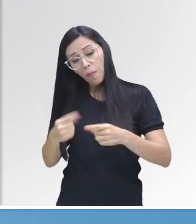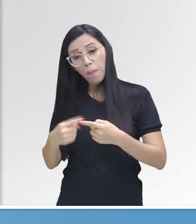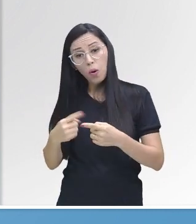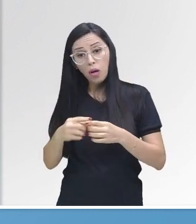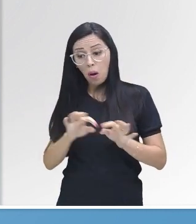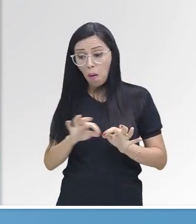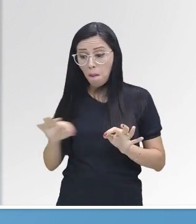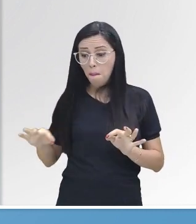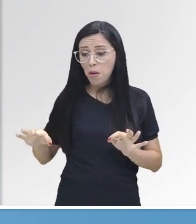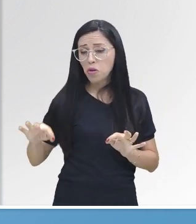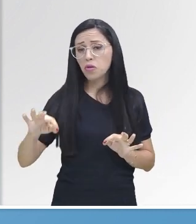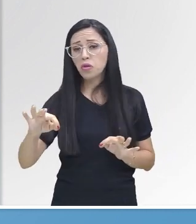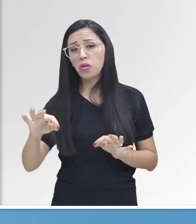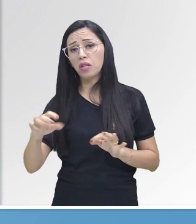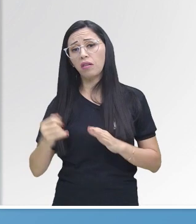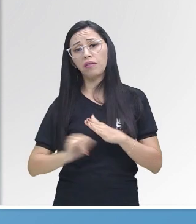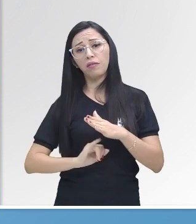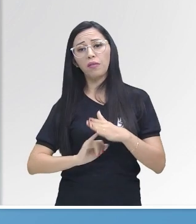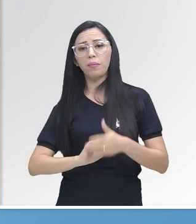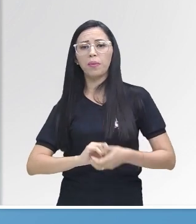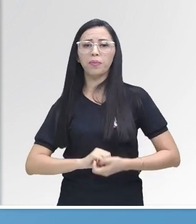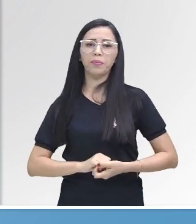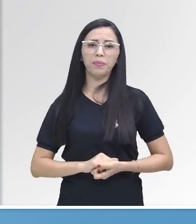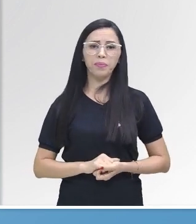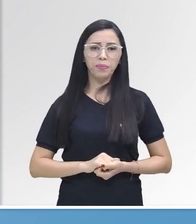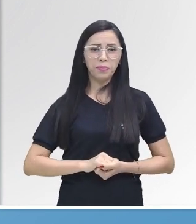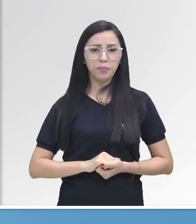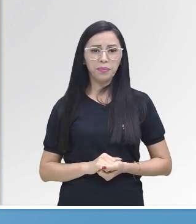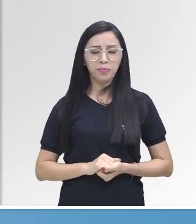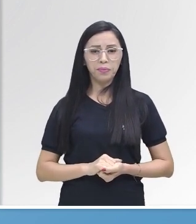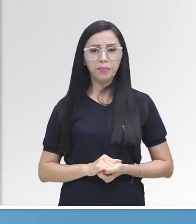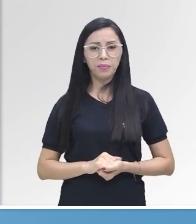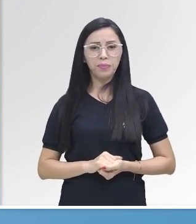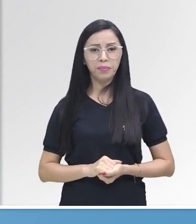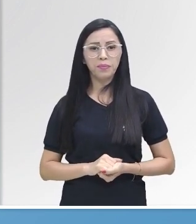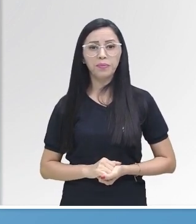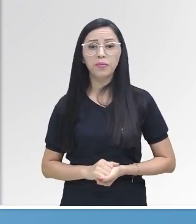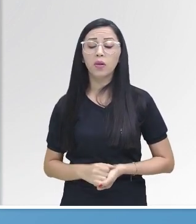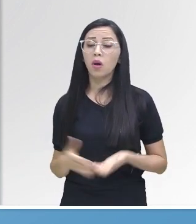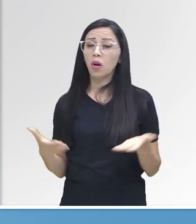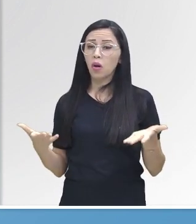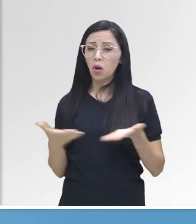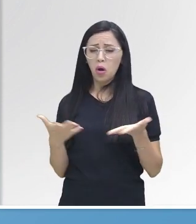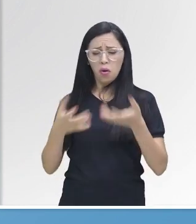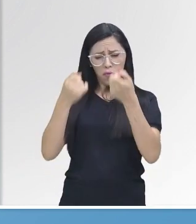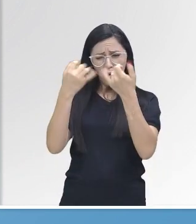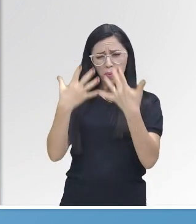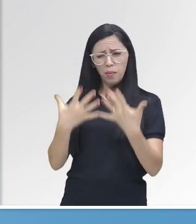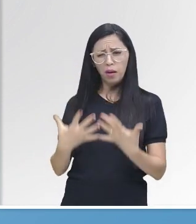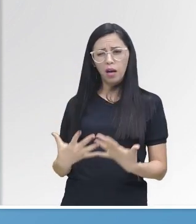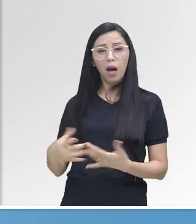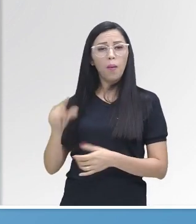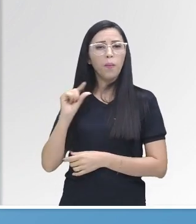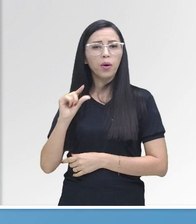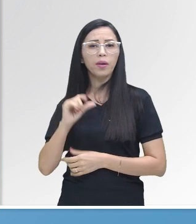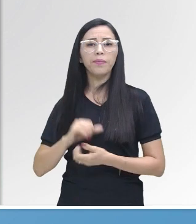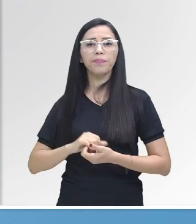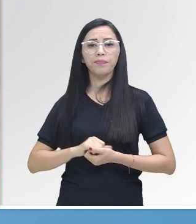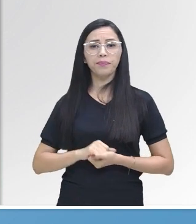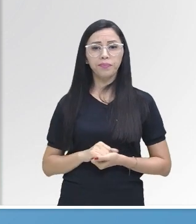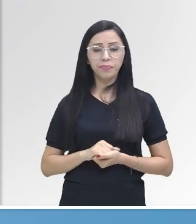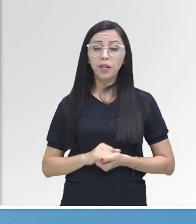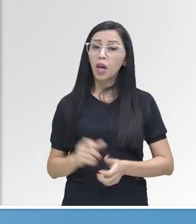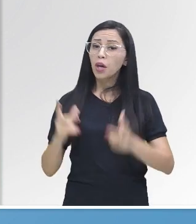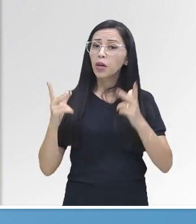uma medida não convencional. Vamos explicar mais um pouco aqui para você. Do mesmo